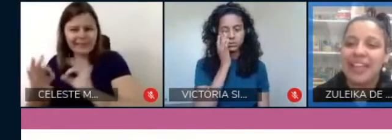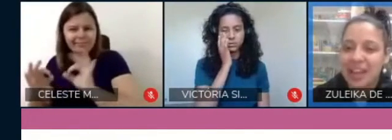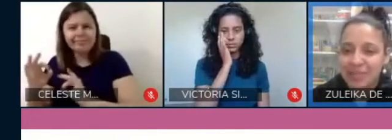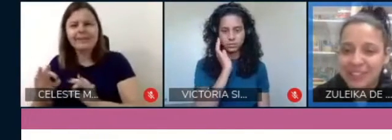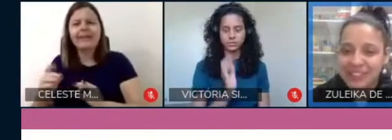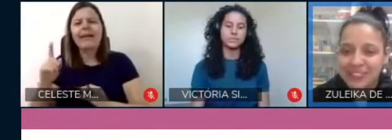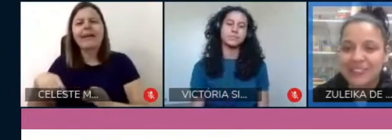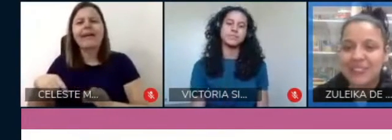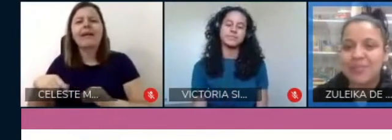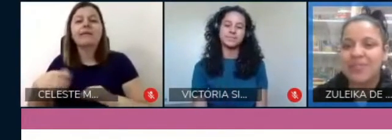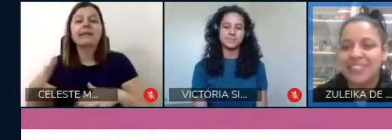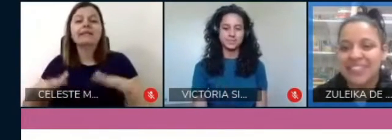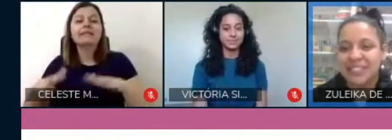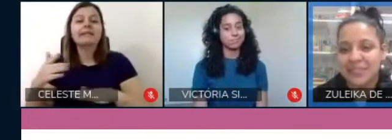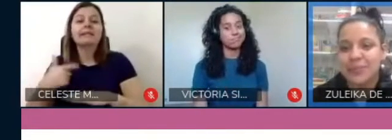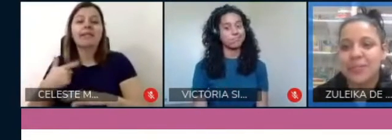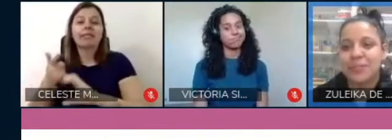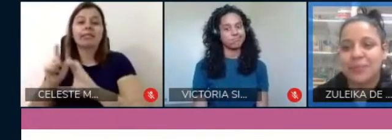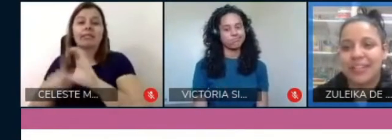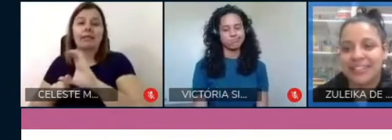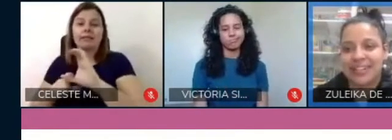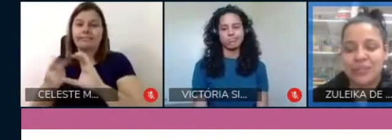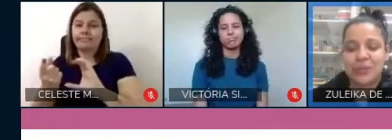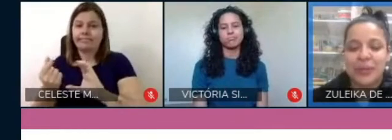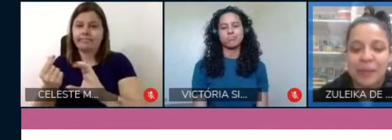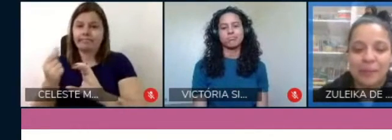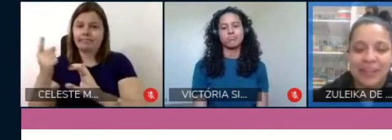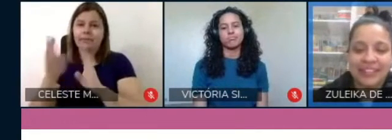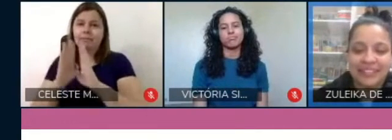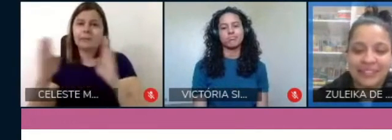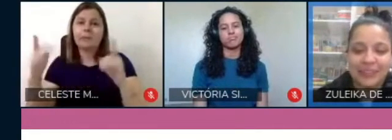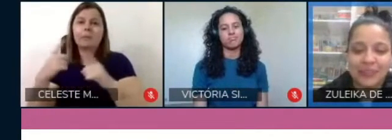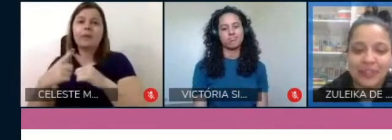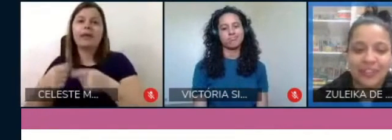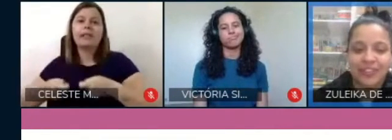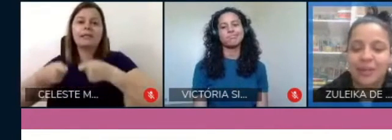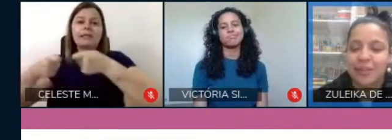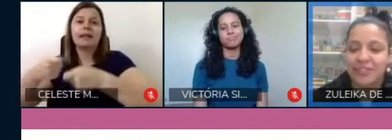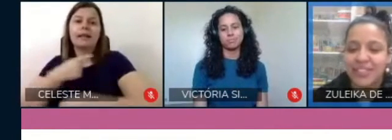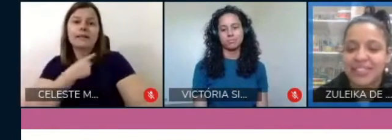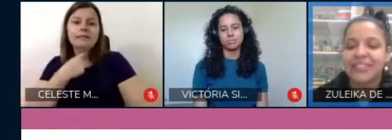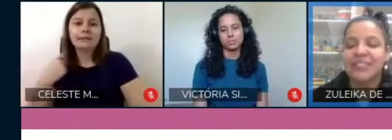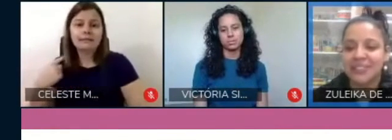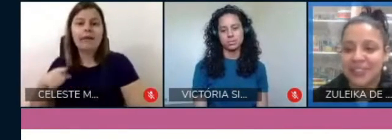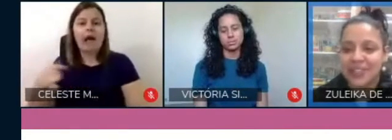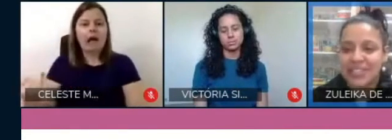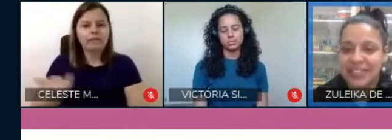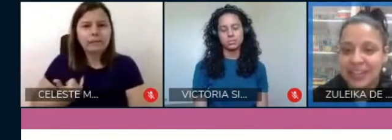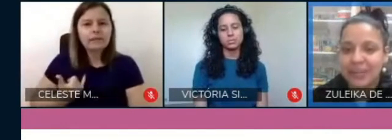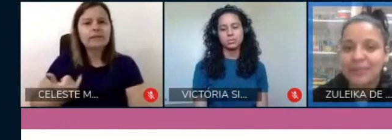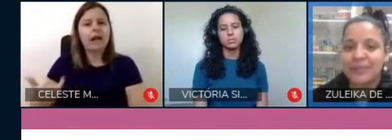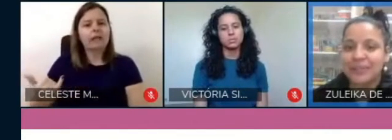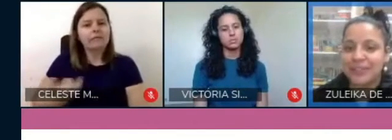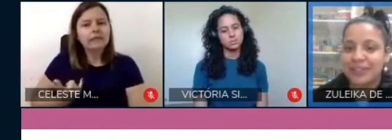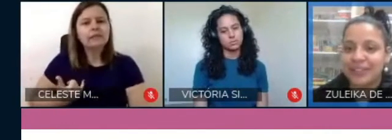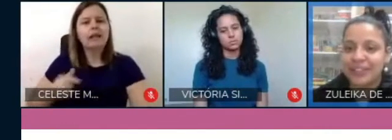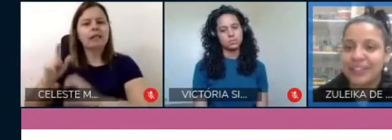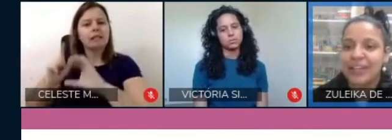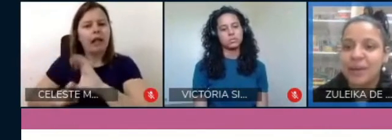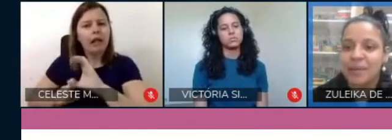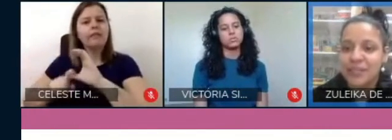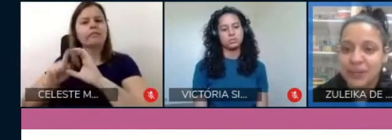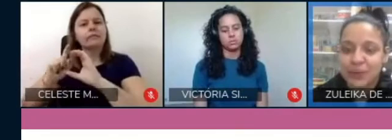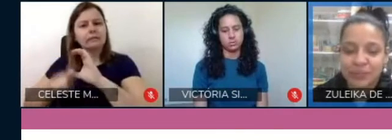algum débito com as bibliotecas URGS por atraso, né? Então, ele fica me avisando que eu tenho esse débito, que eu